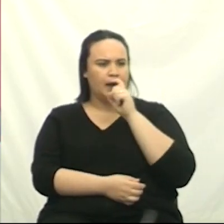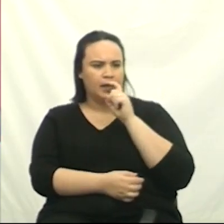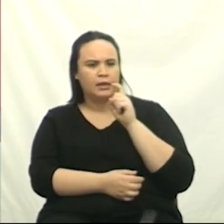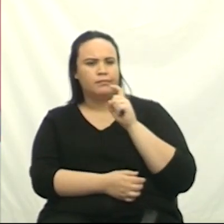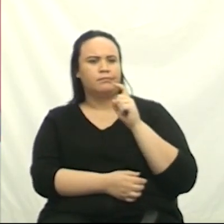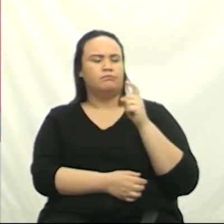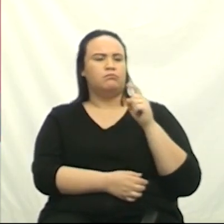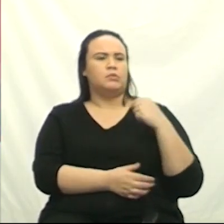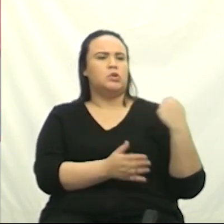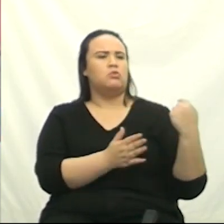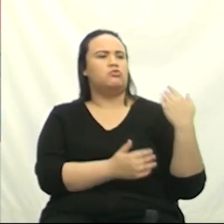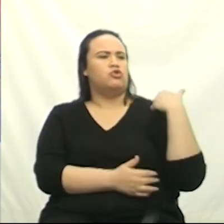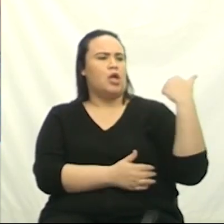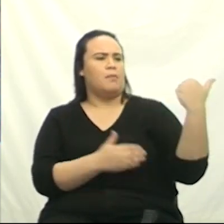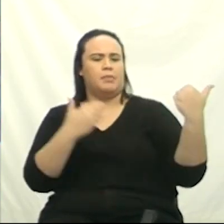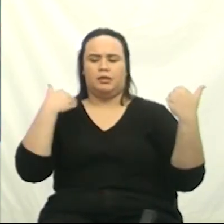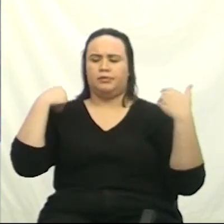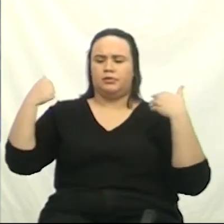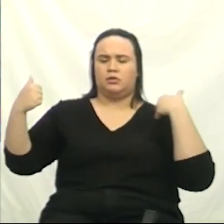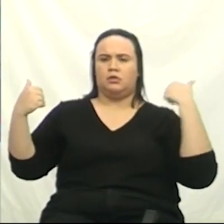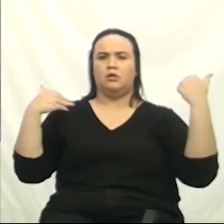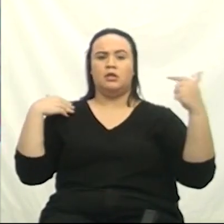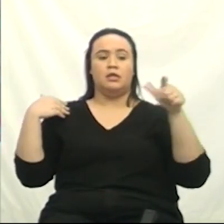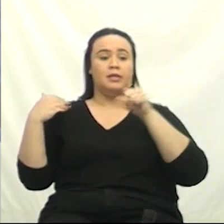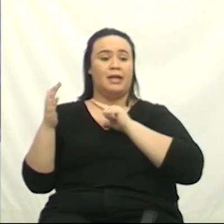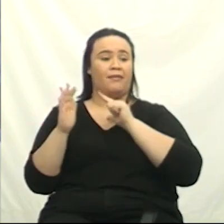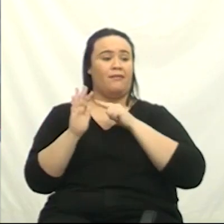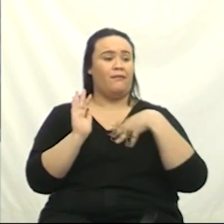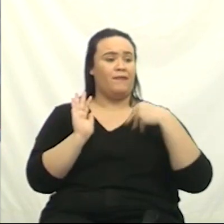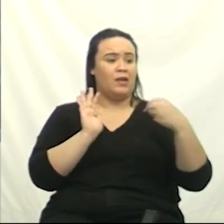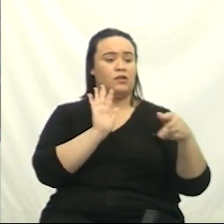né quando tem um filho nas drogas